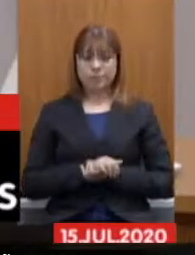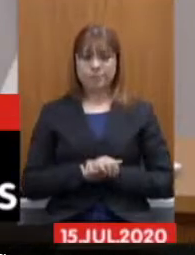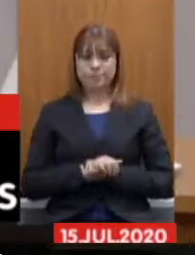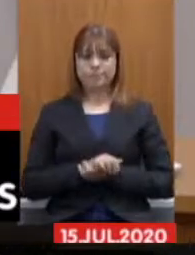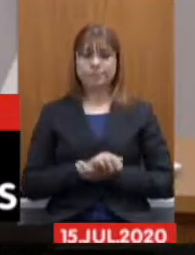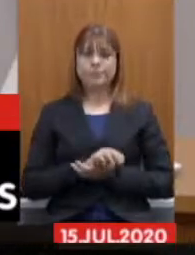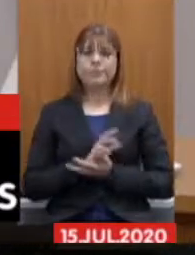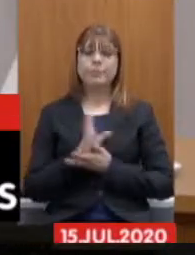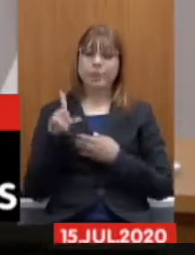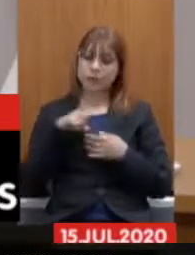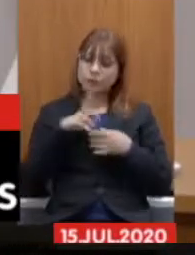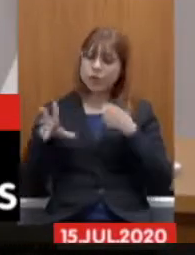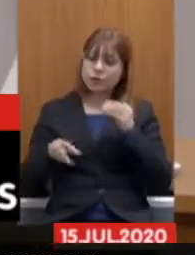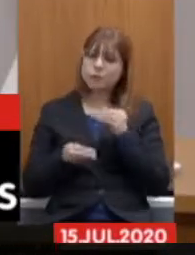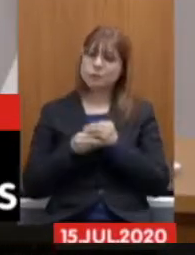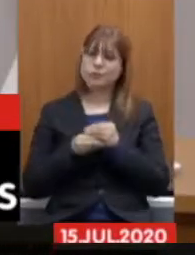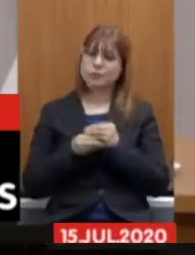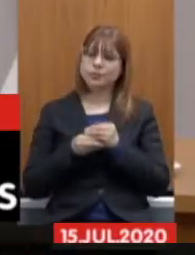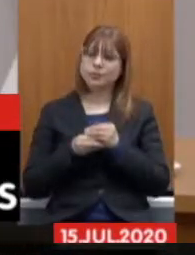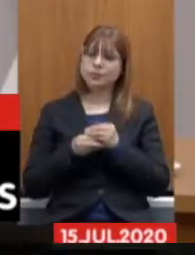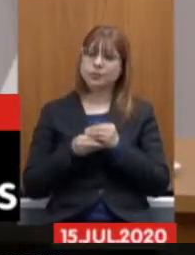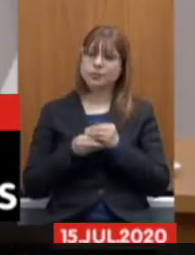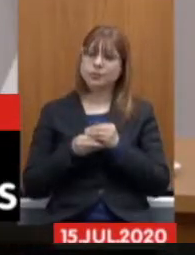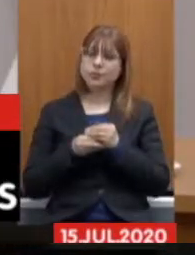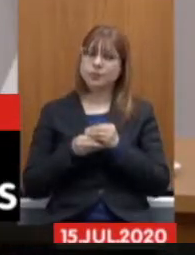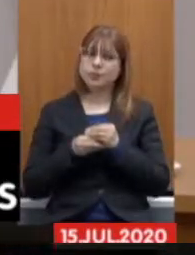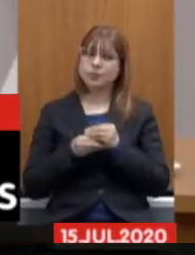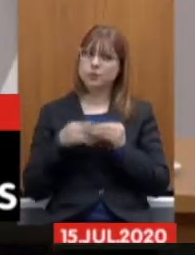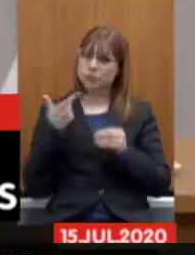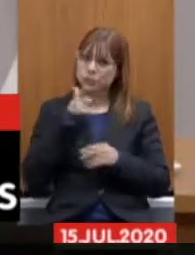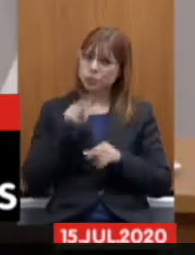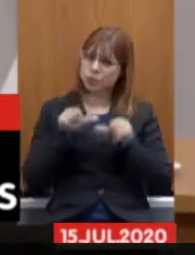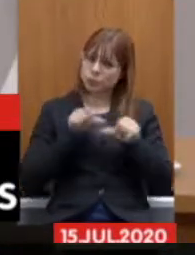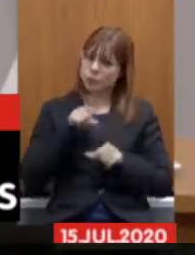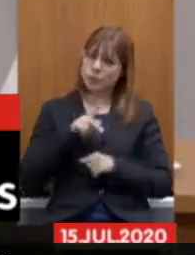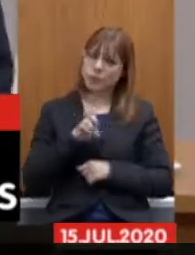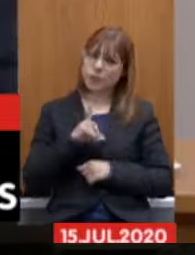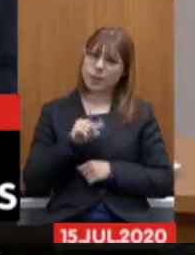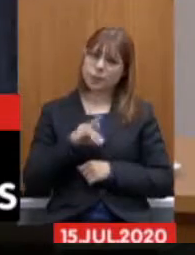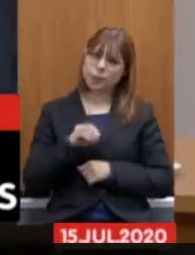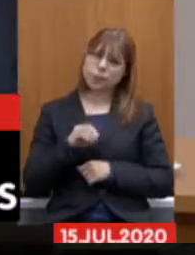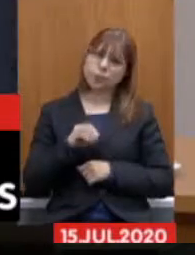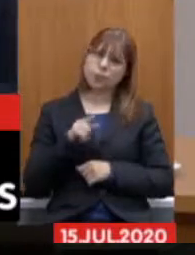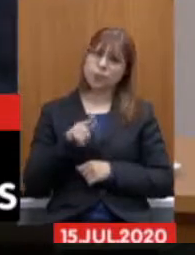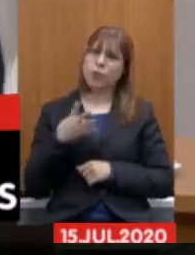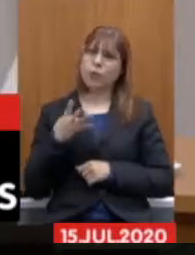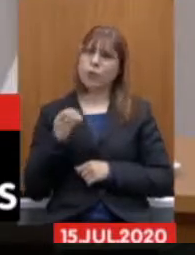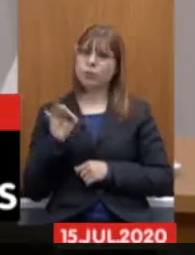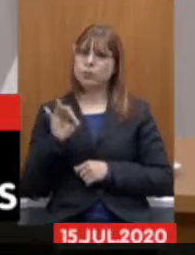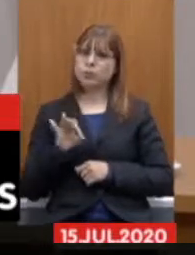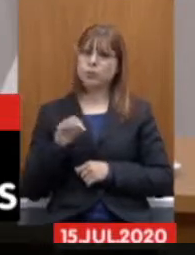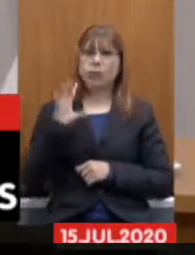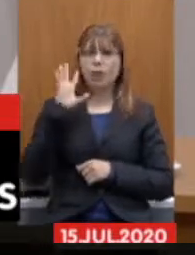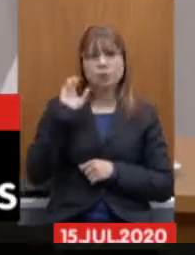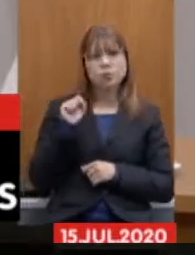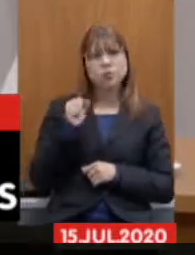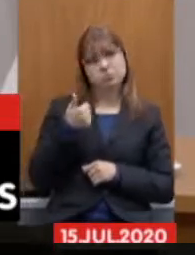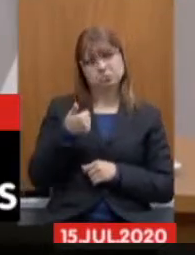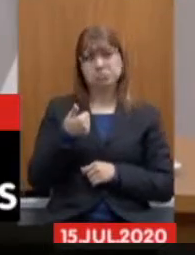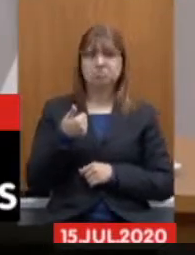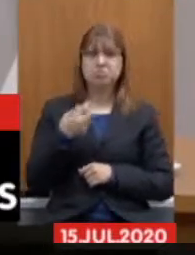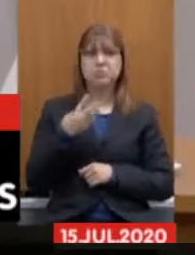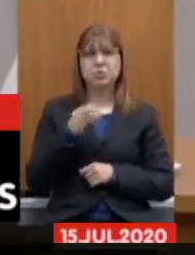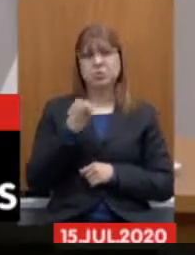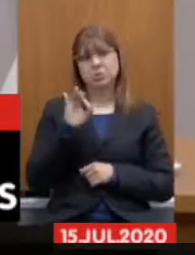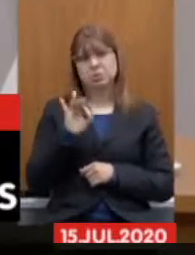emenda esse respeito para que possamos alterar esse pedágio para quarenta por cento achamos razoável quarenta por cento